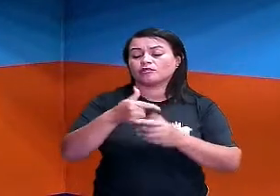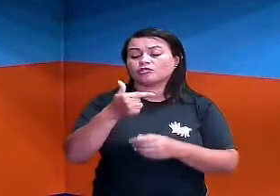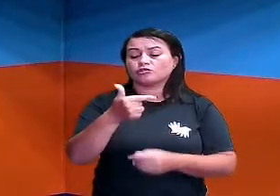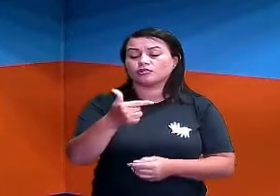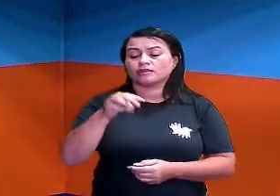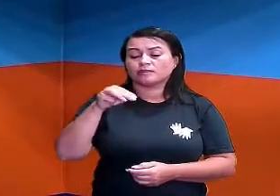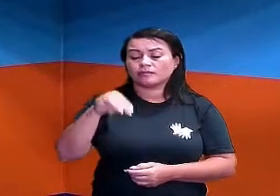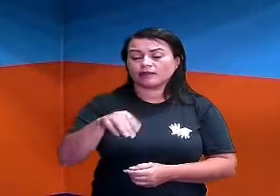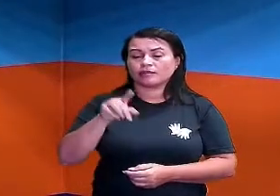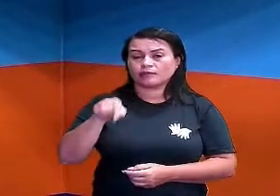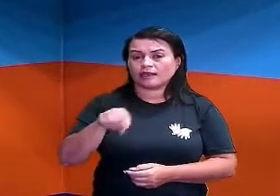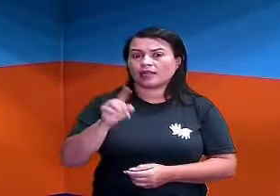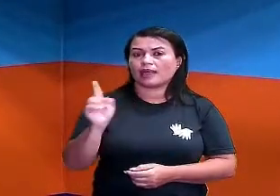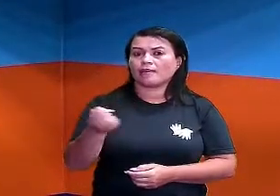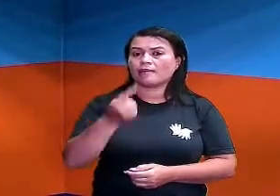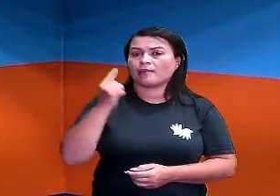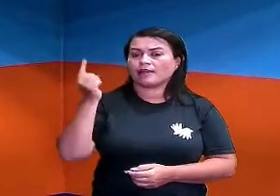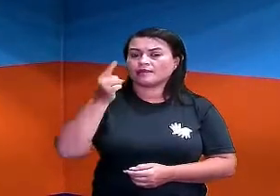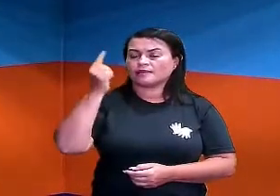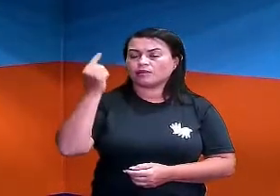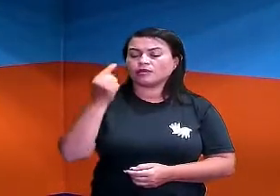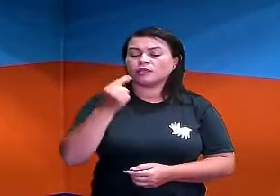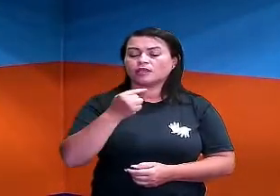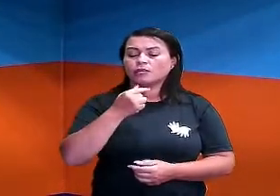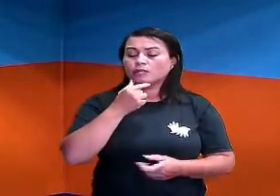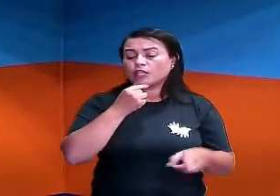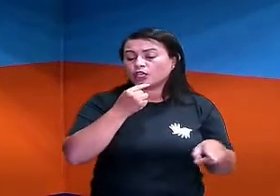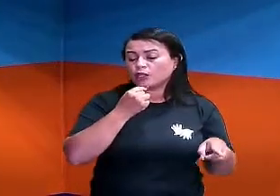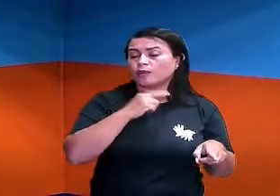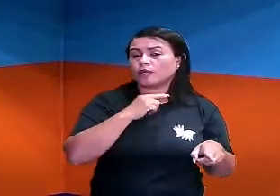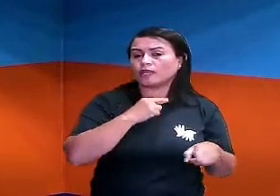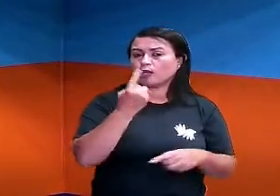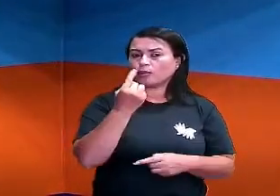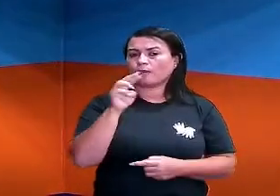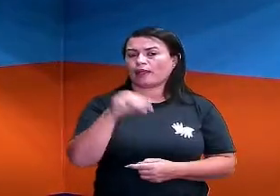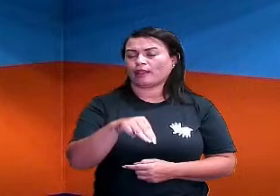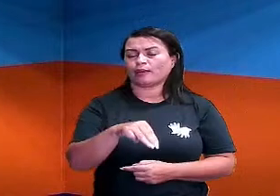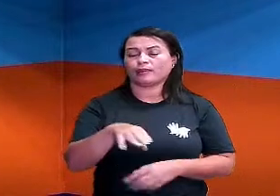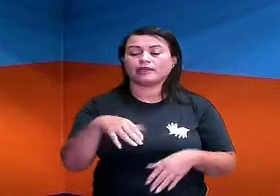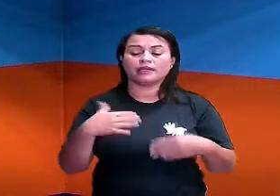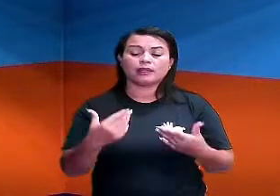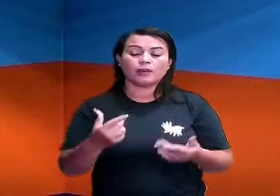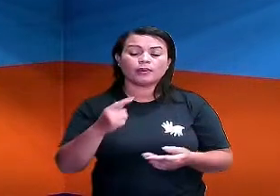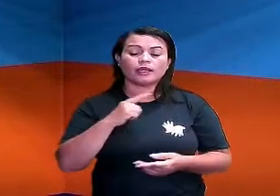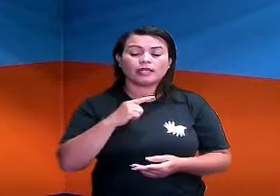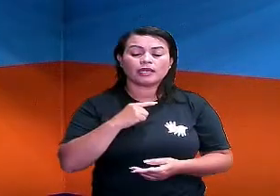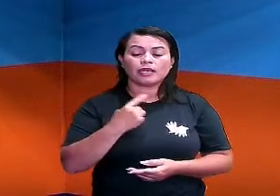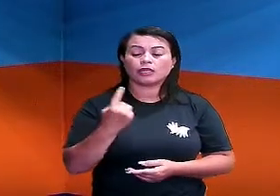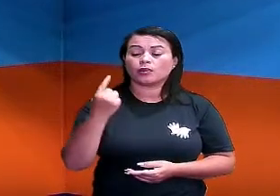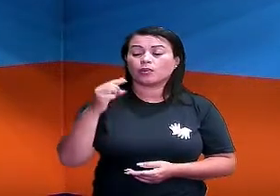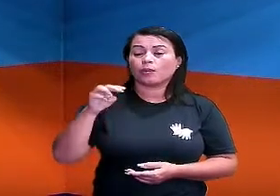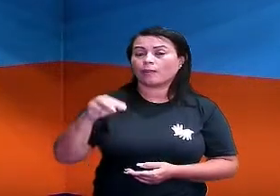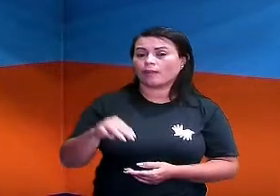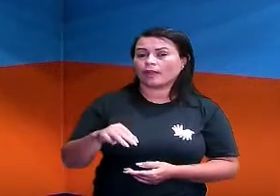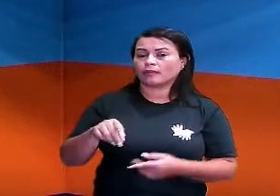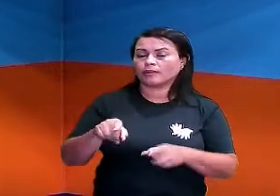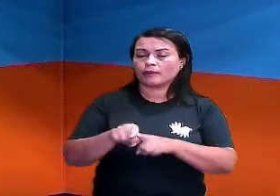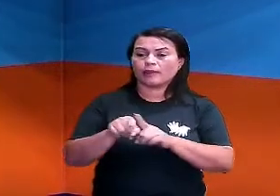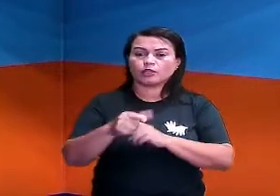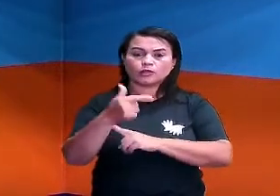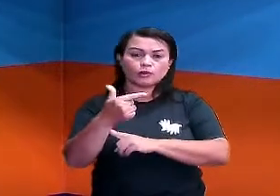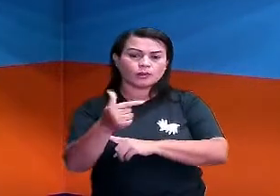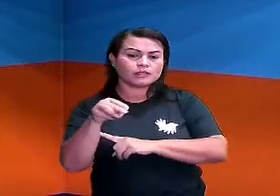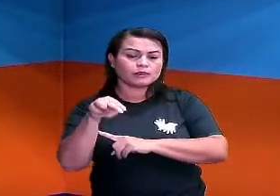que ela é maior do que a criança que tem 1 metro. Tá certo? Então, quem tem entre 1 metro e 2